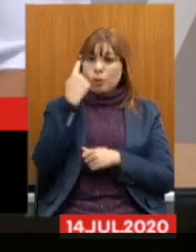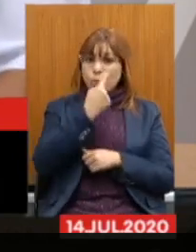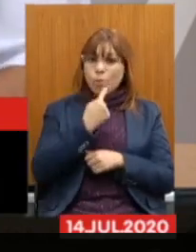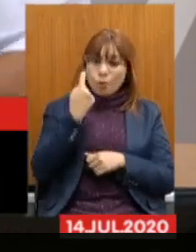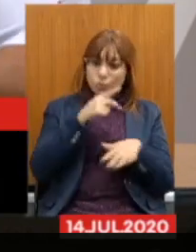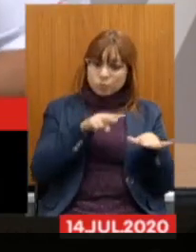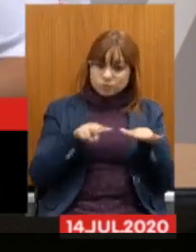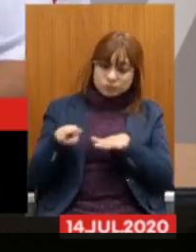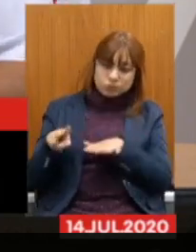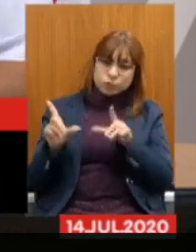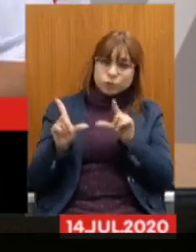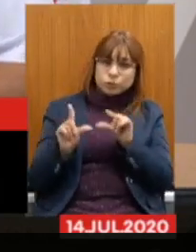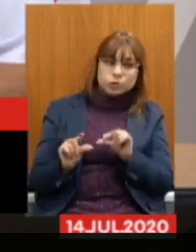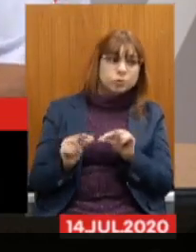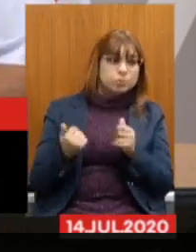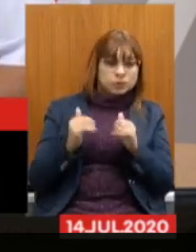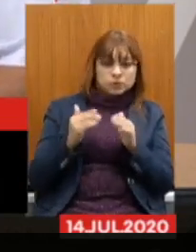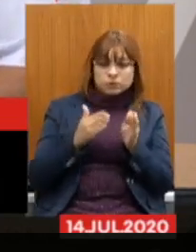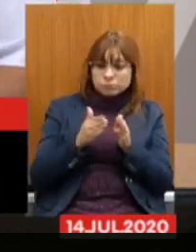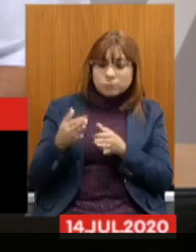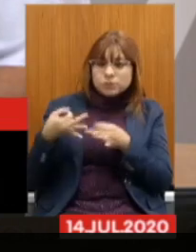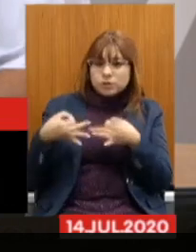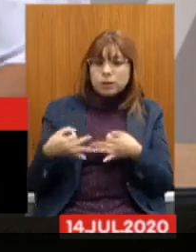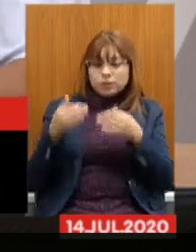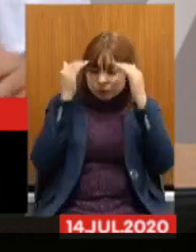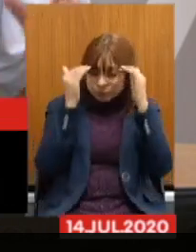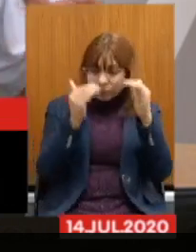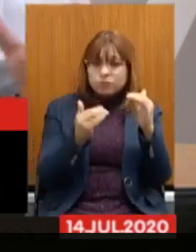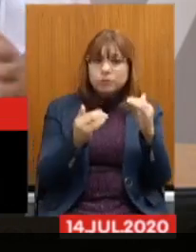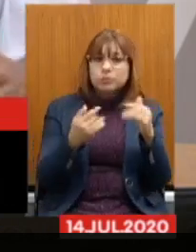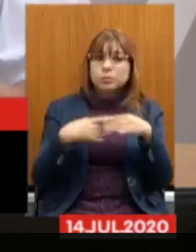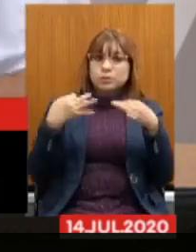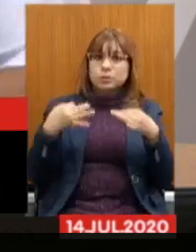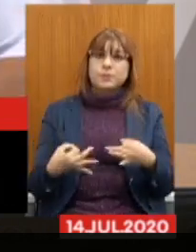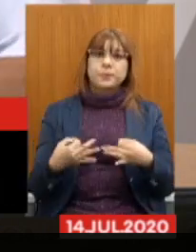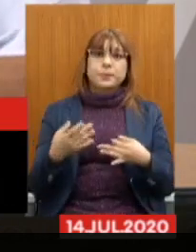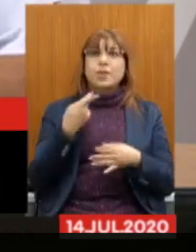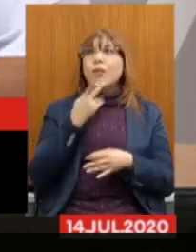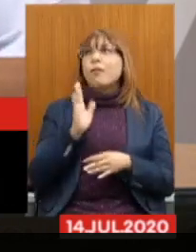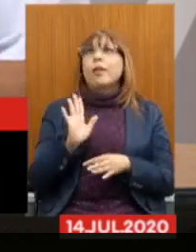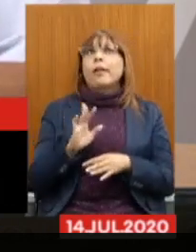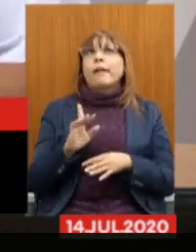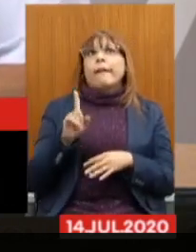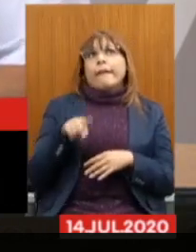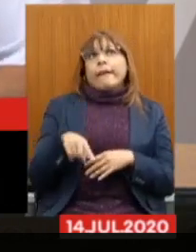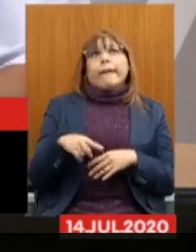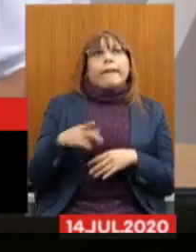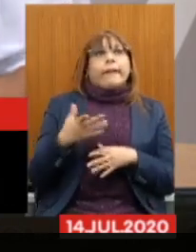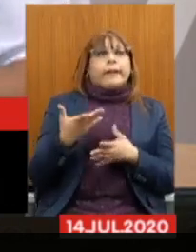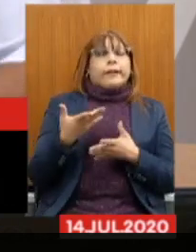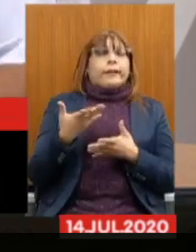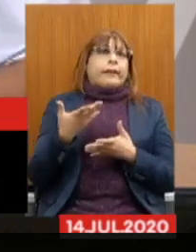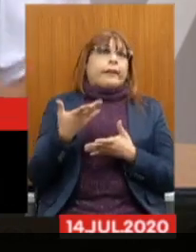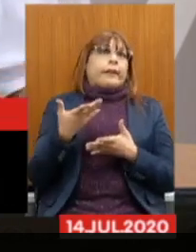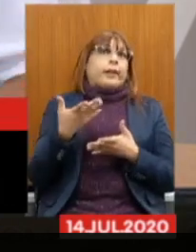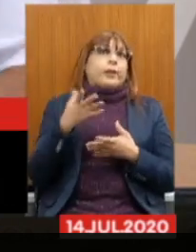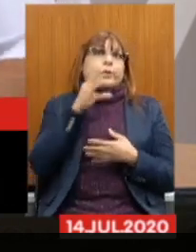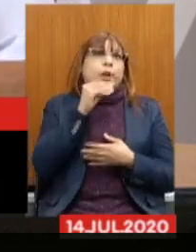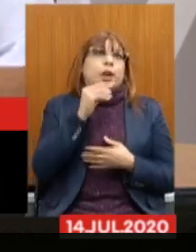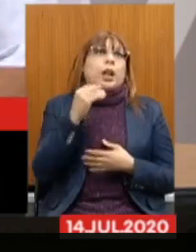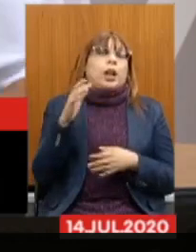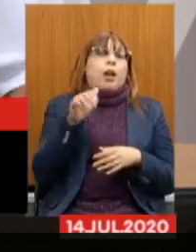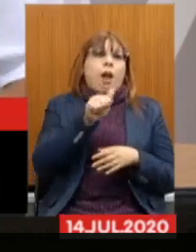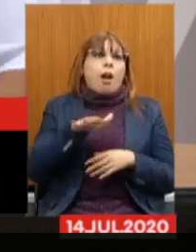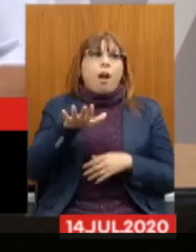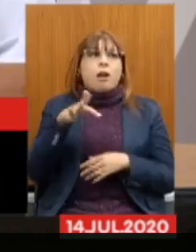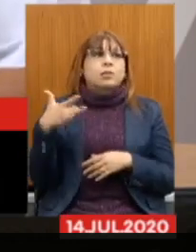digno para o servidor. E a intenção aqui não é falar que o servidor da saúde é melhor do que qualquer outro servidor. Não